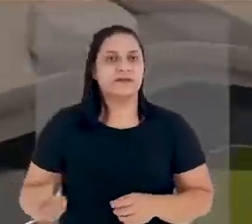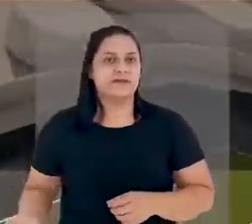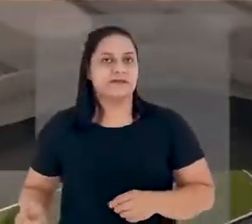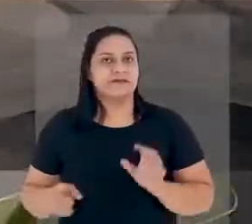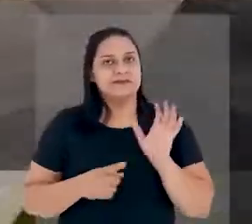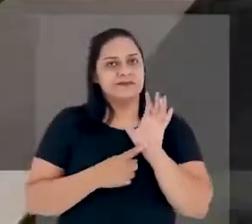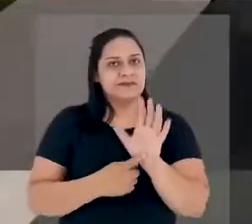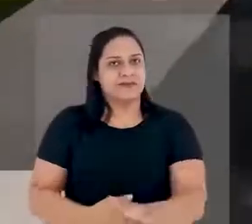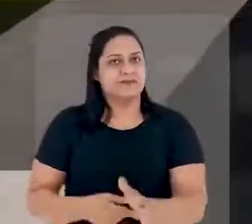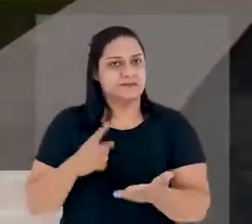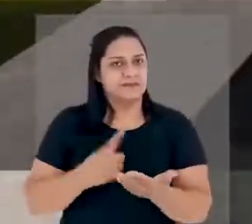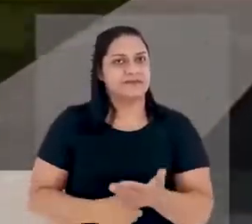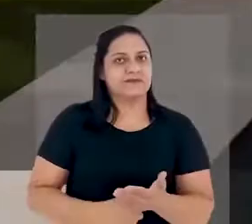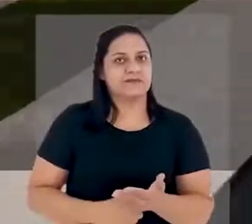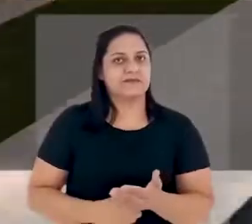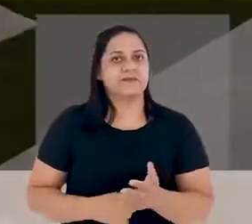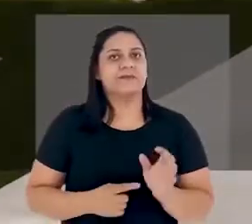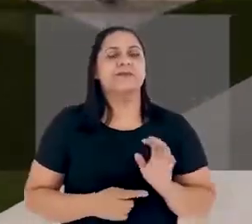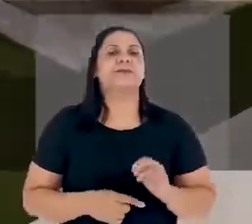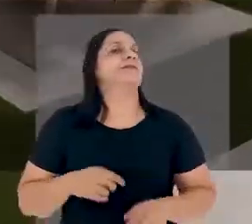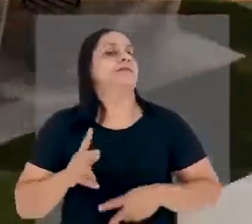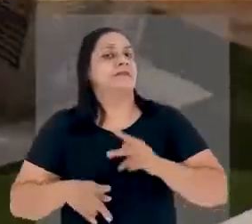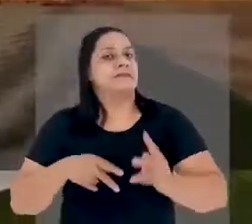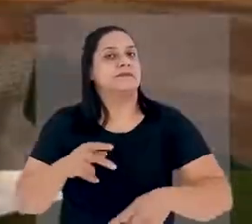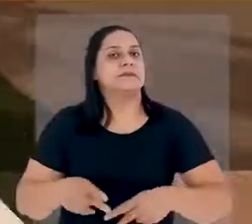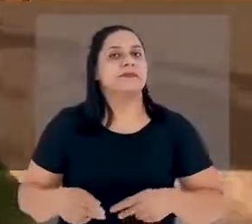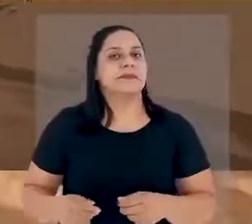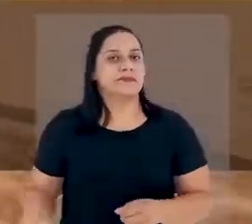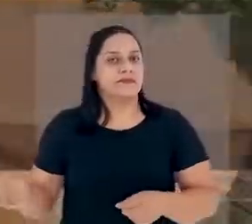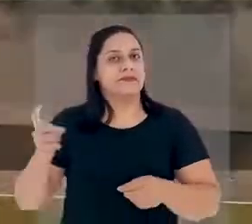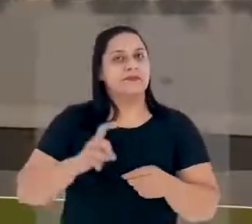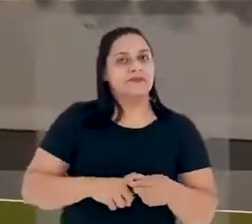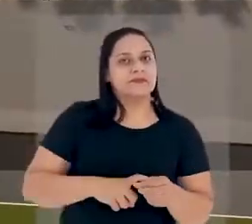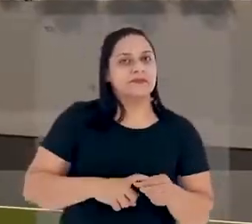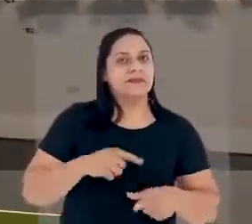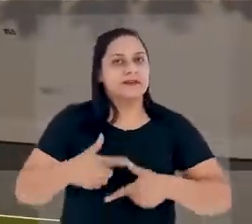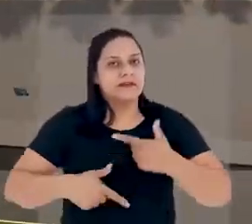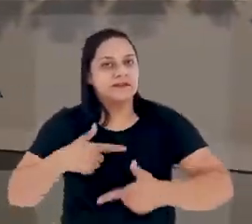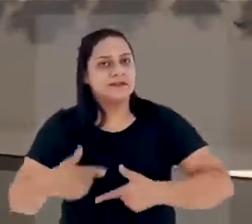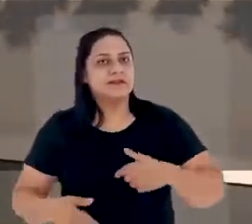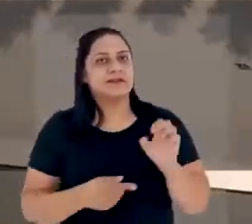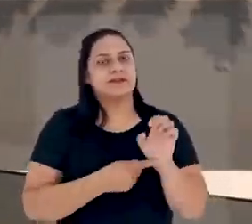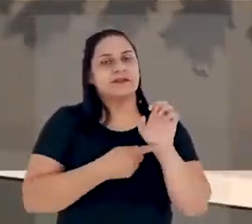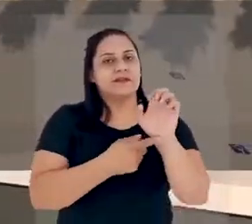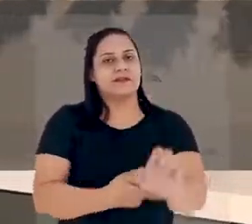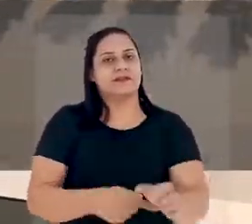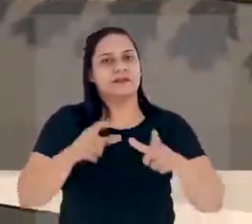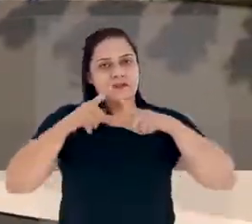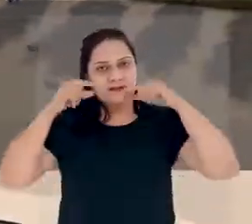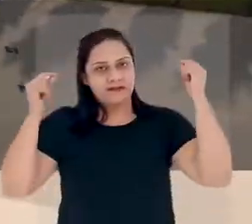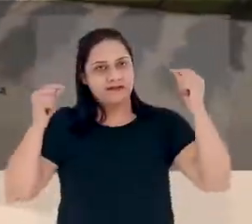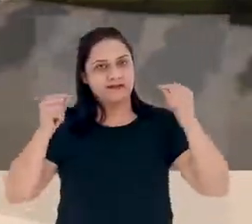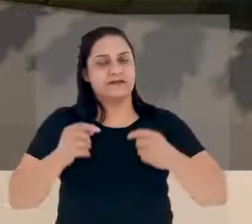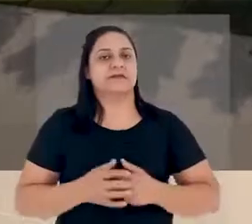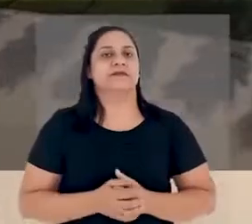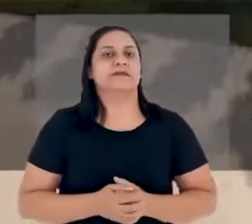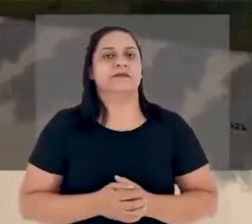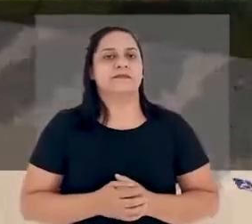compromisso aqui, perante a população. Voltará a funcionar a nossa exposição aqui, Expo